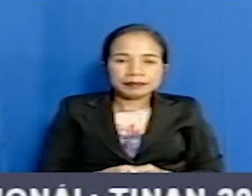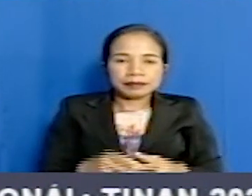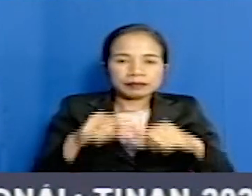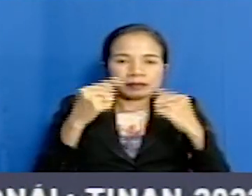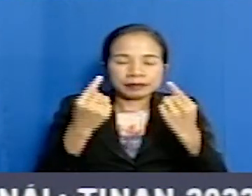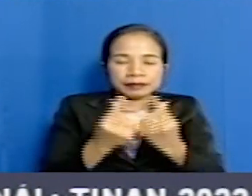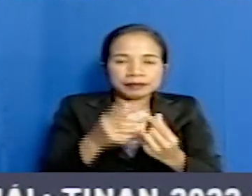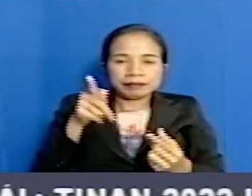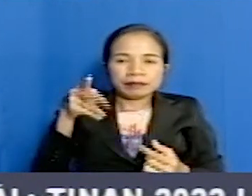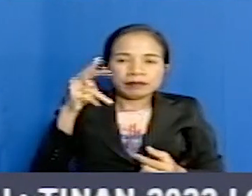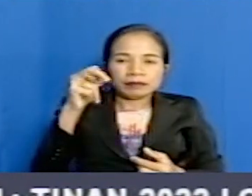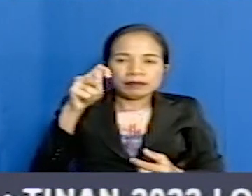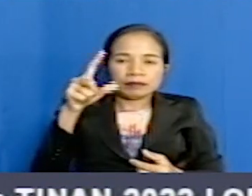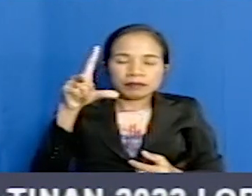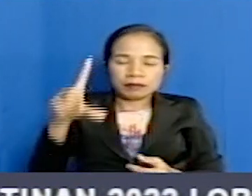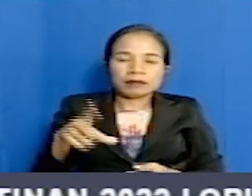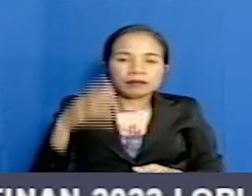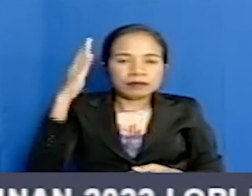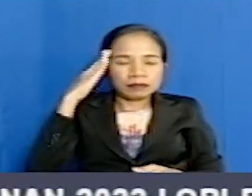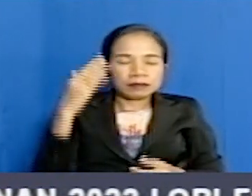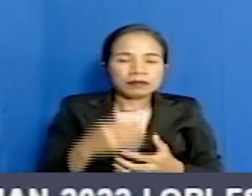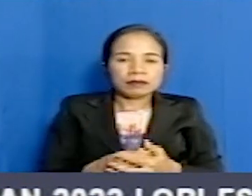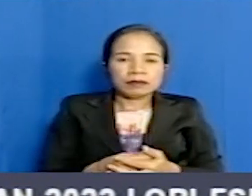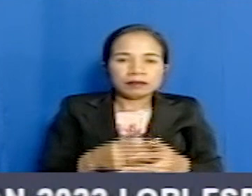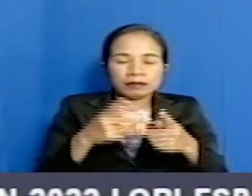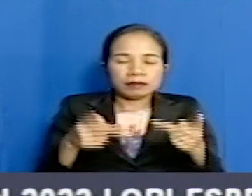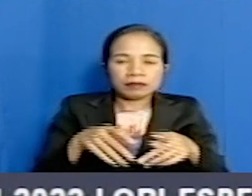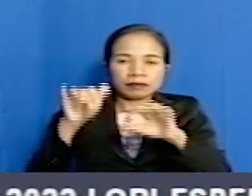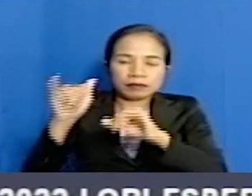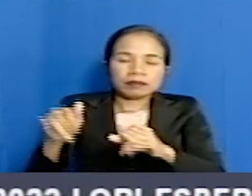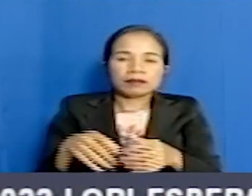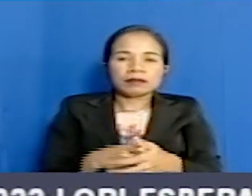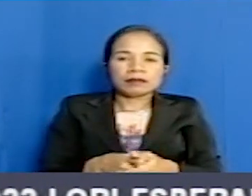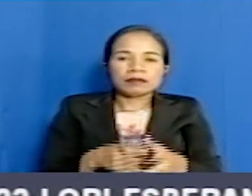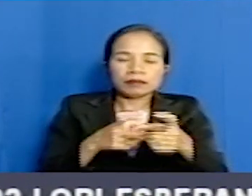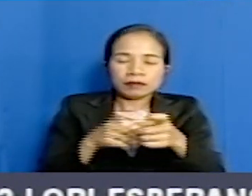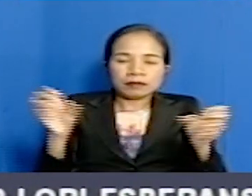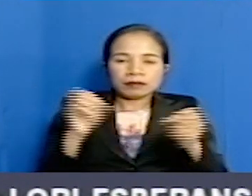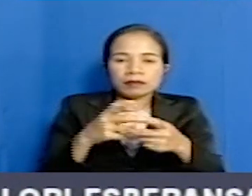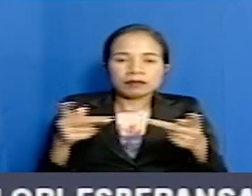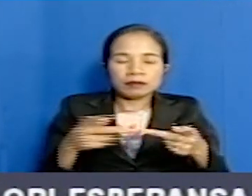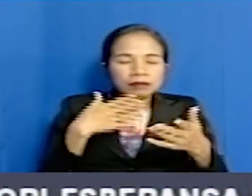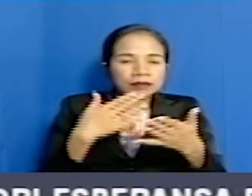inspeção geral Penitele Mons identifica armore ka fatin raikilat balun ho kondisaun ladun diak no